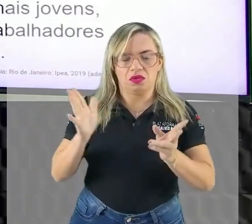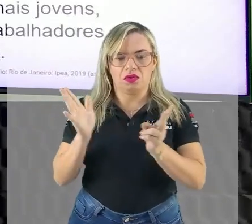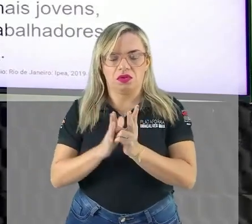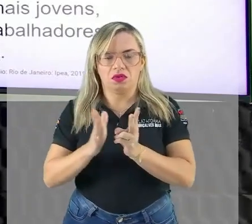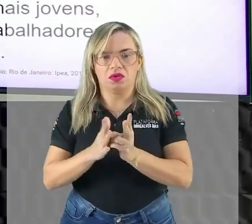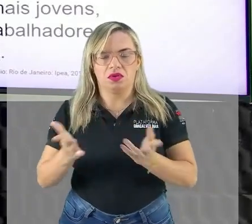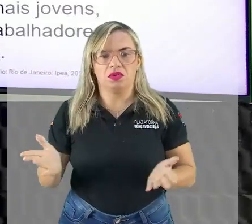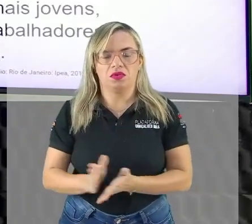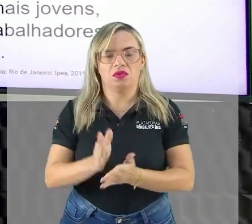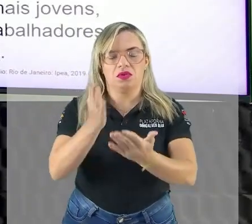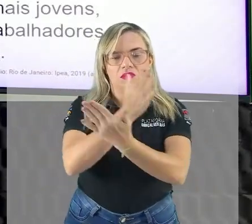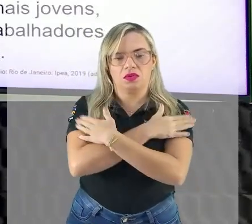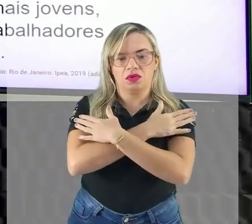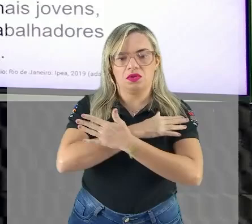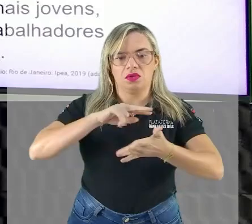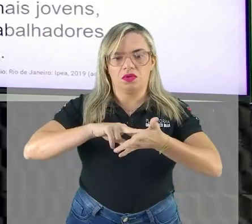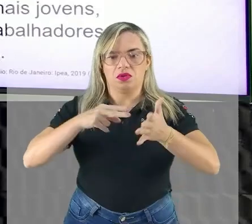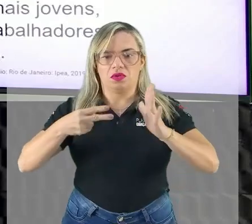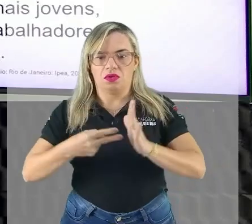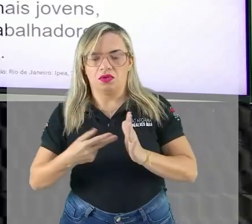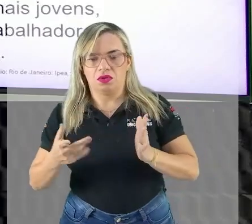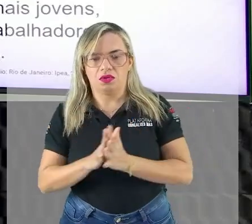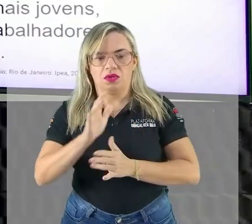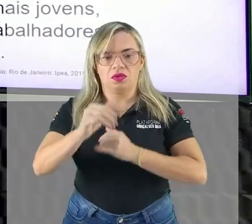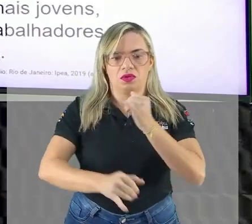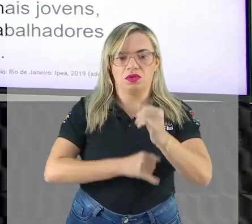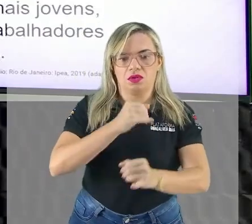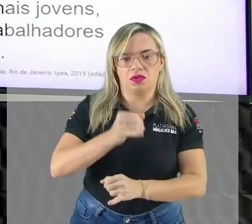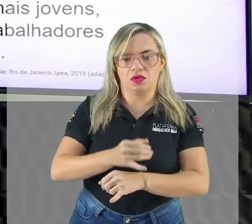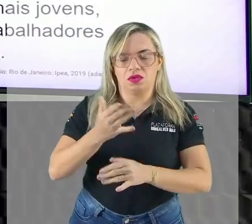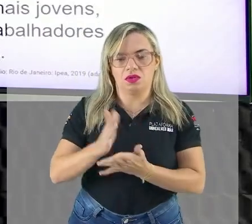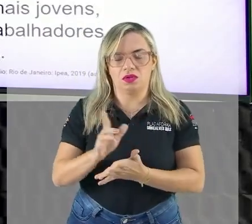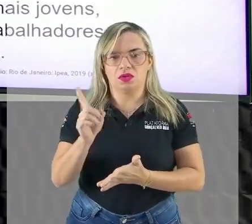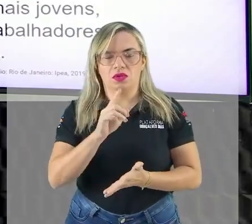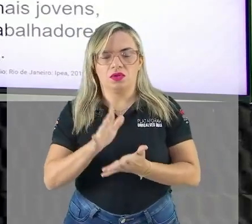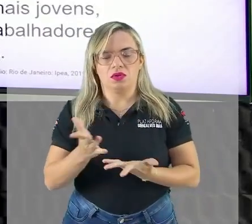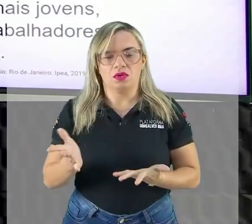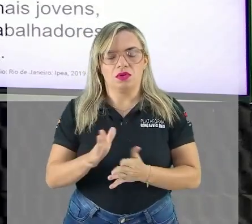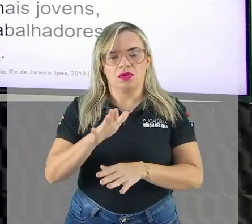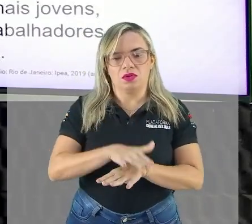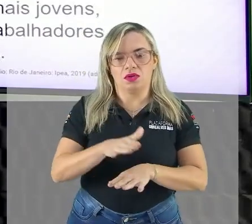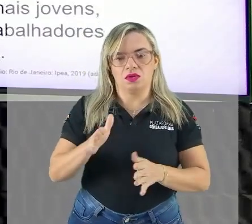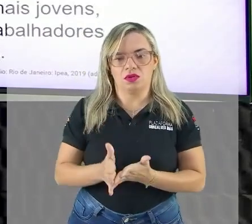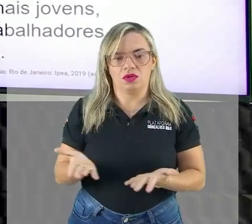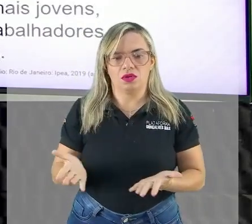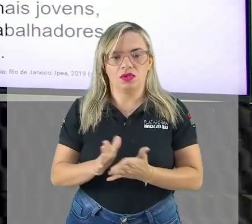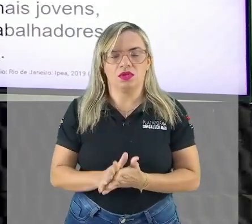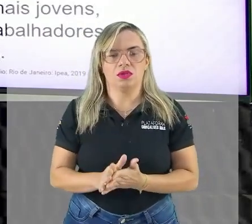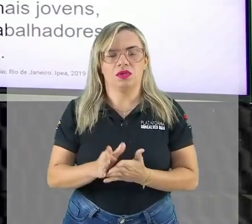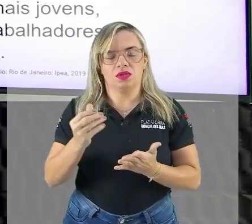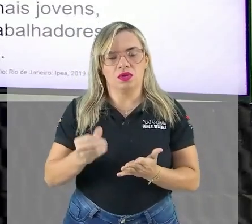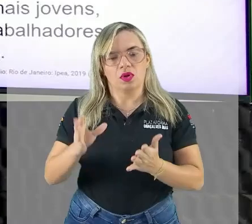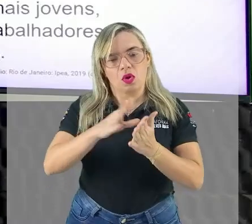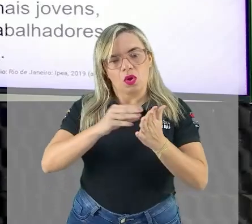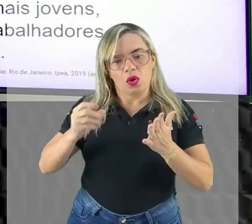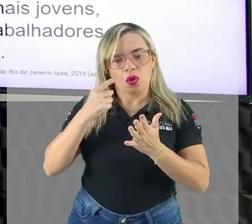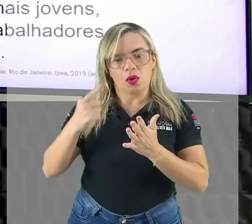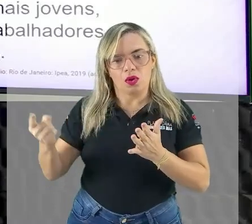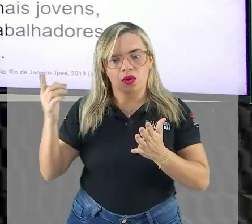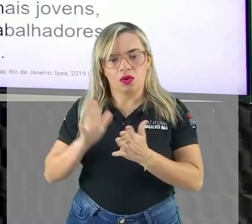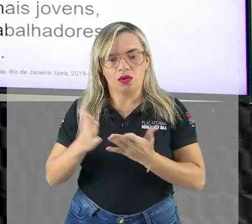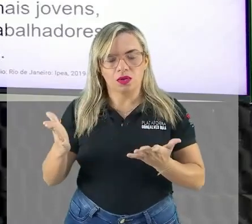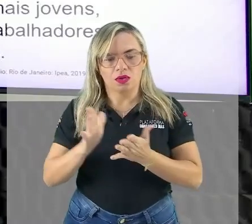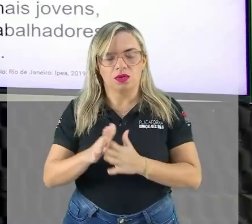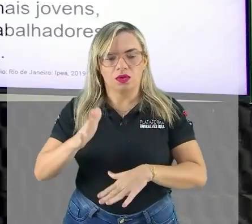Isso significa dizer que a internet, se não produz diretamente a exclusão, certamente a reproduz, tendo em vista que os que